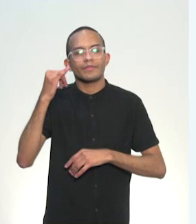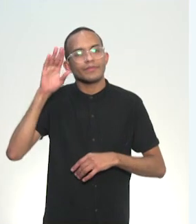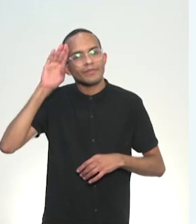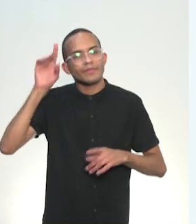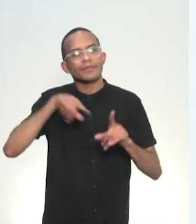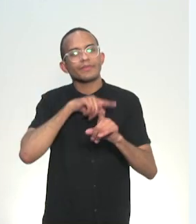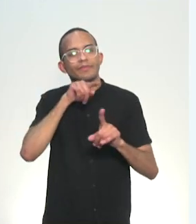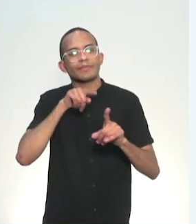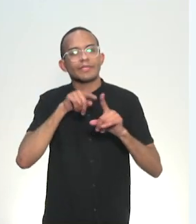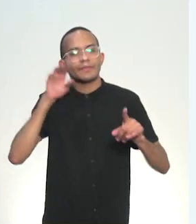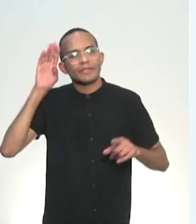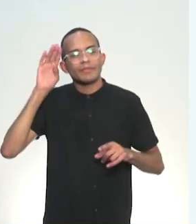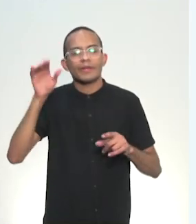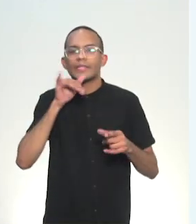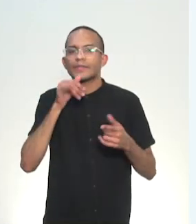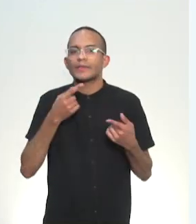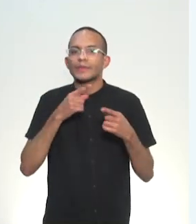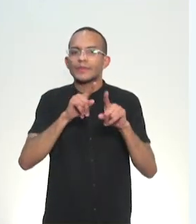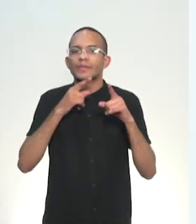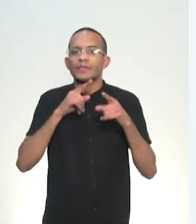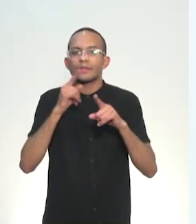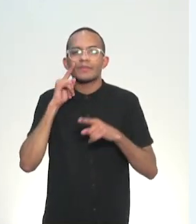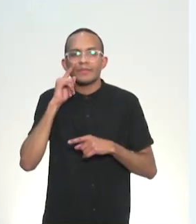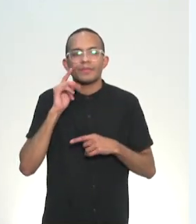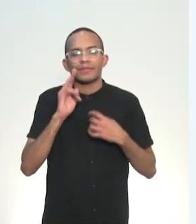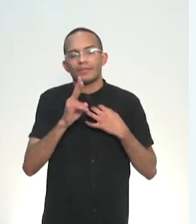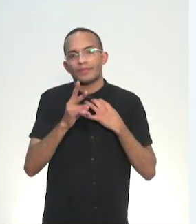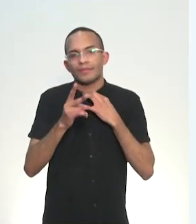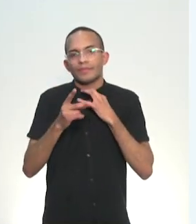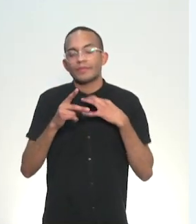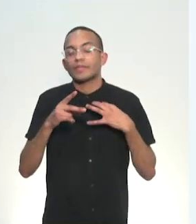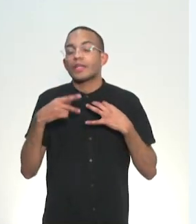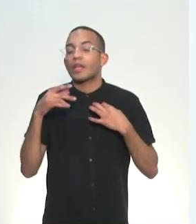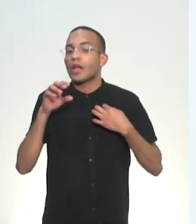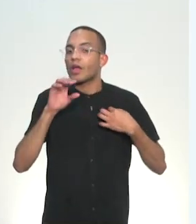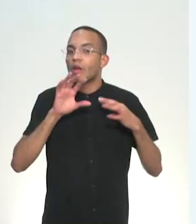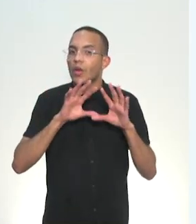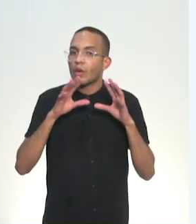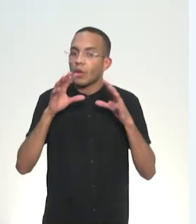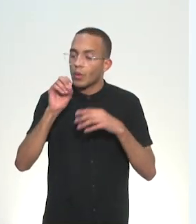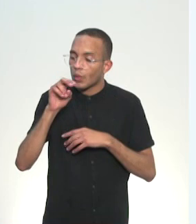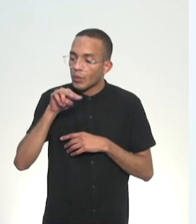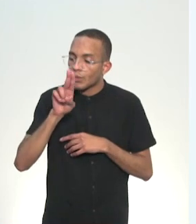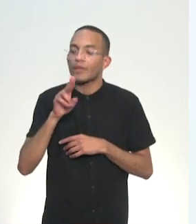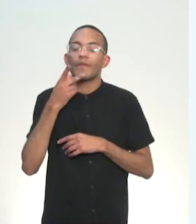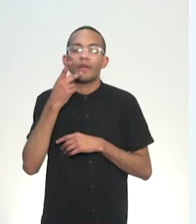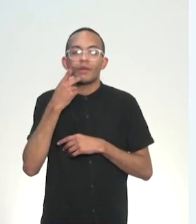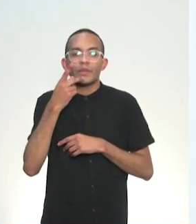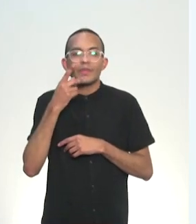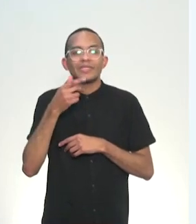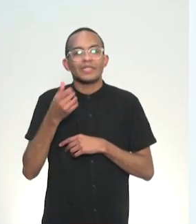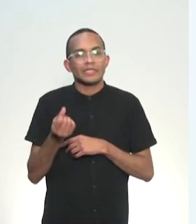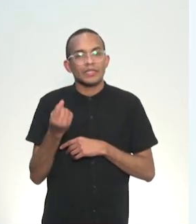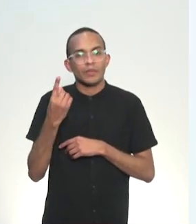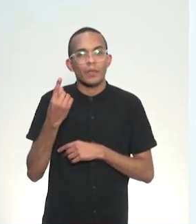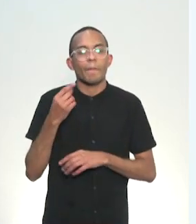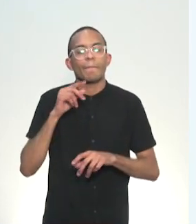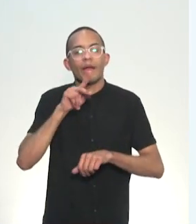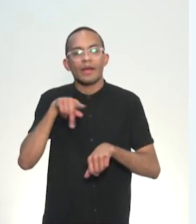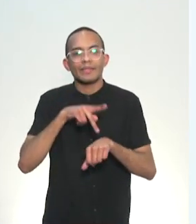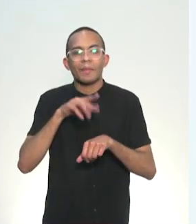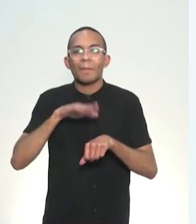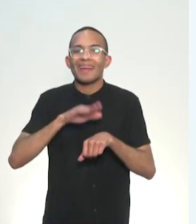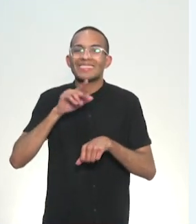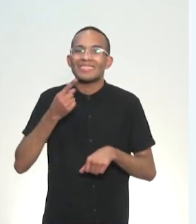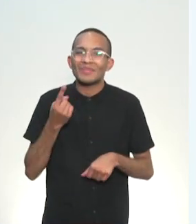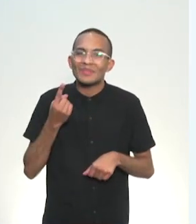metas essenciais que enfrentam ameaças constantes. Segundo a Organização das Nações Unidas, em 61 países, mais de